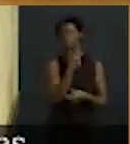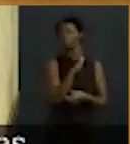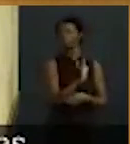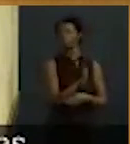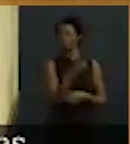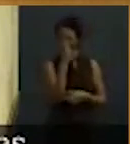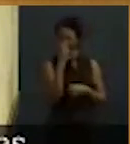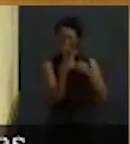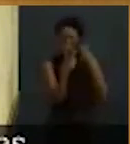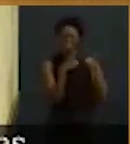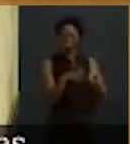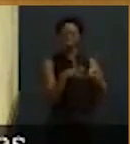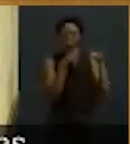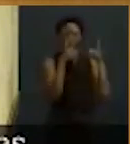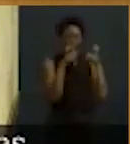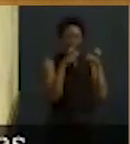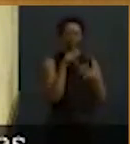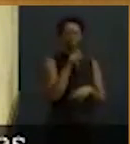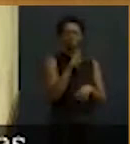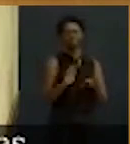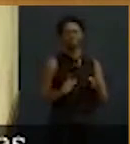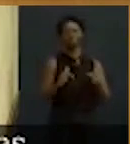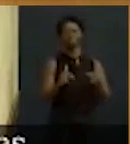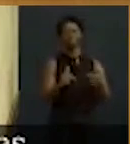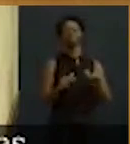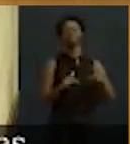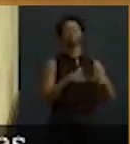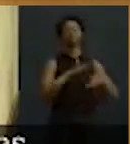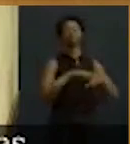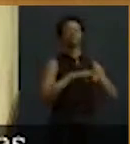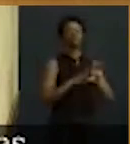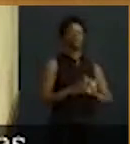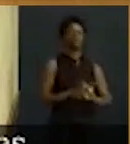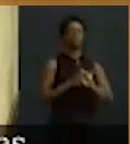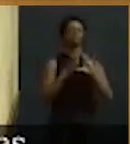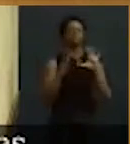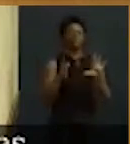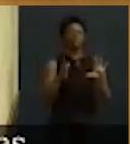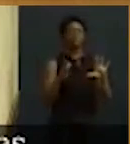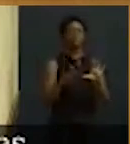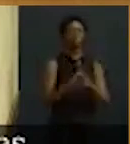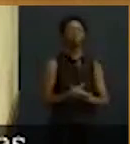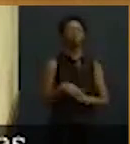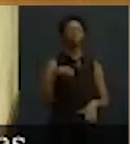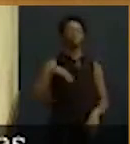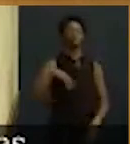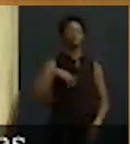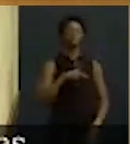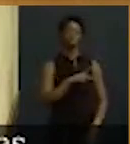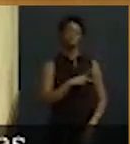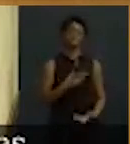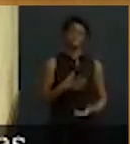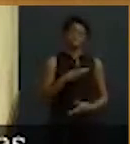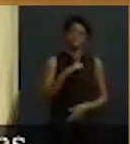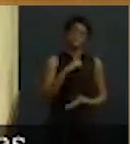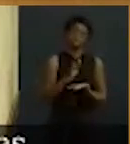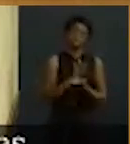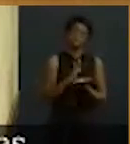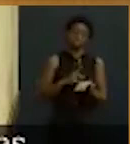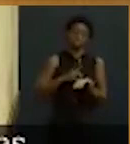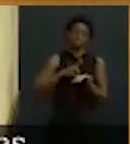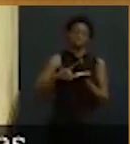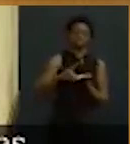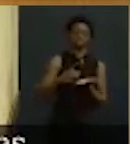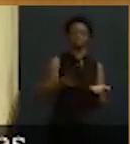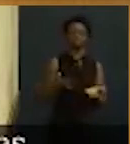temos visto que, em razão deste atuar independente, o Ministério Público tem colhido inimigos.